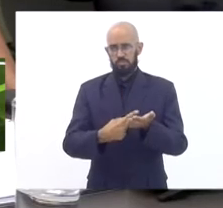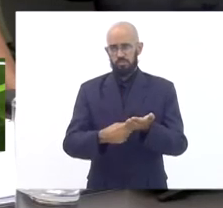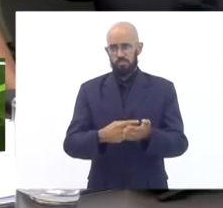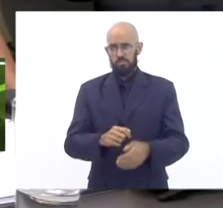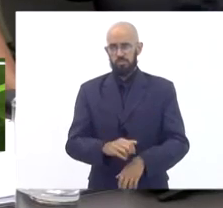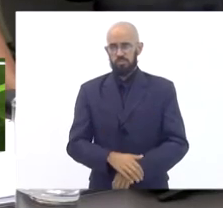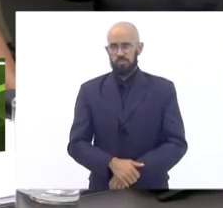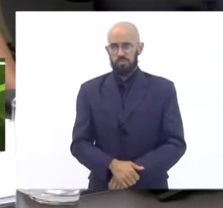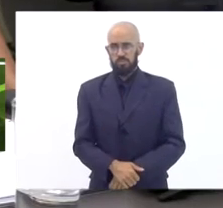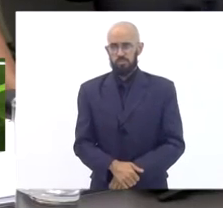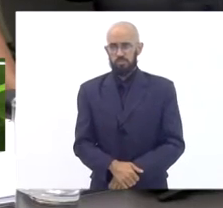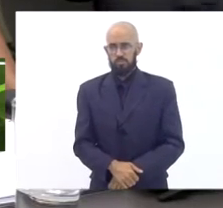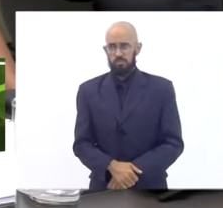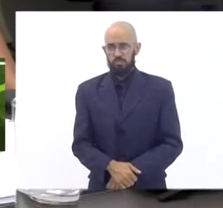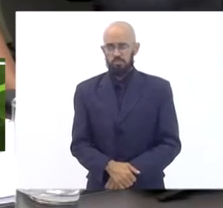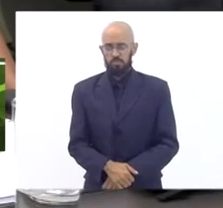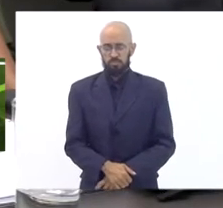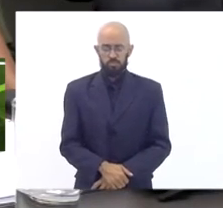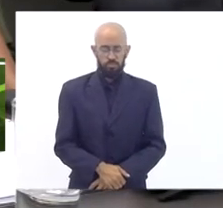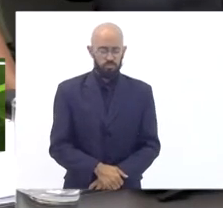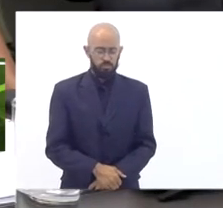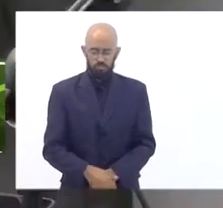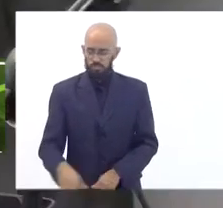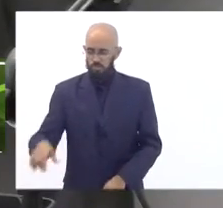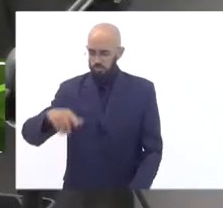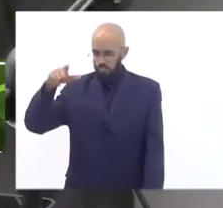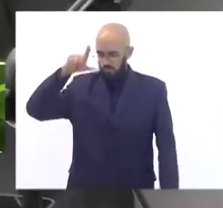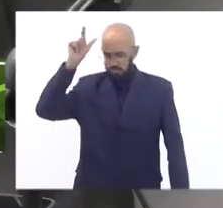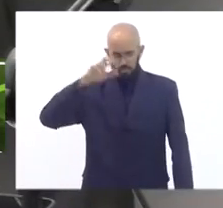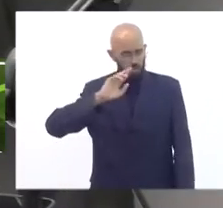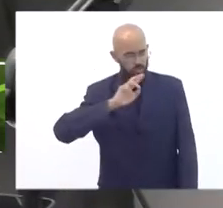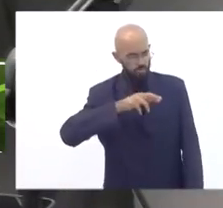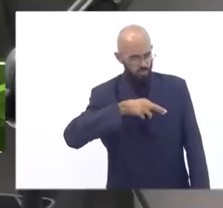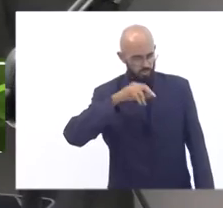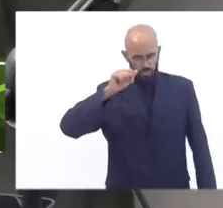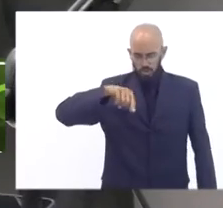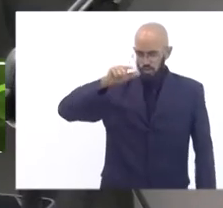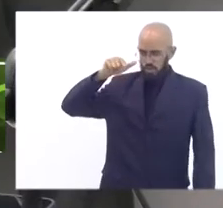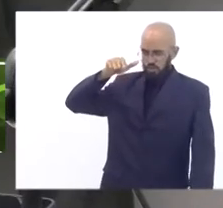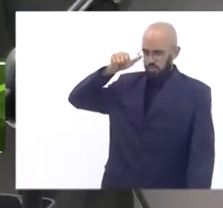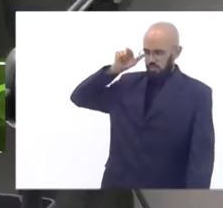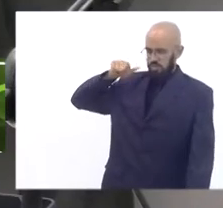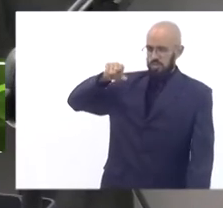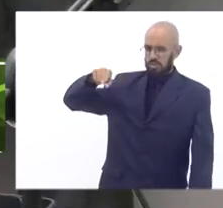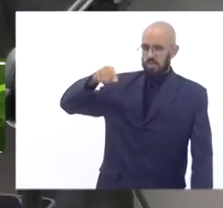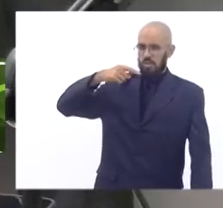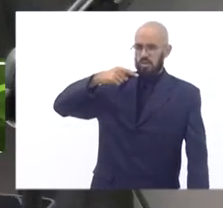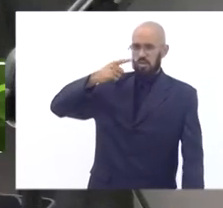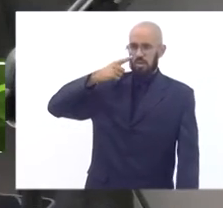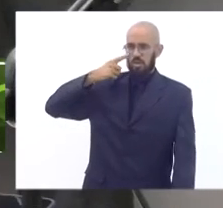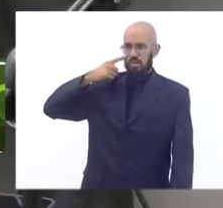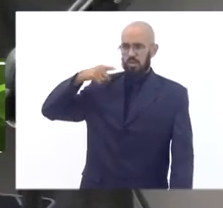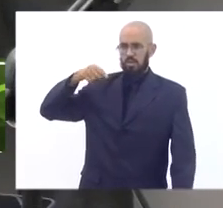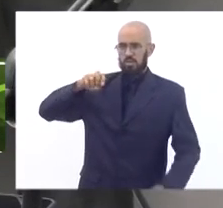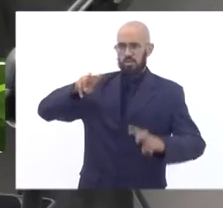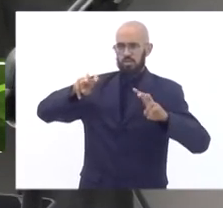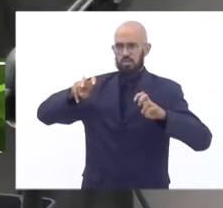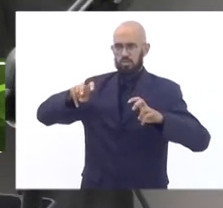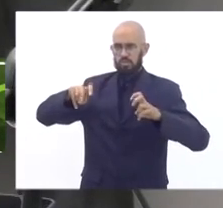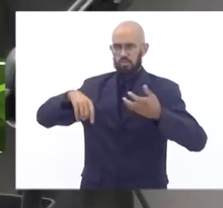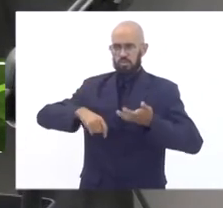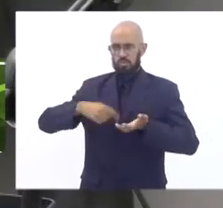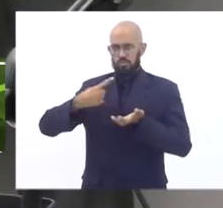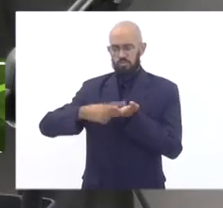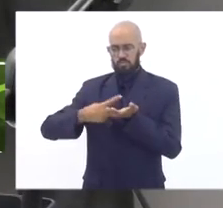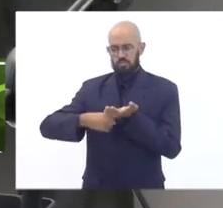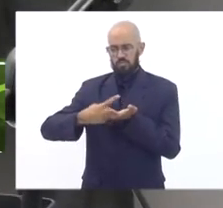estranho. Deputado Lucinho, olha só. Seu ponto de vista dos prazos formais de